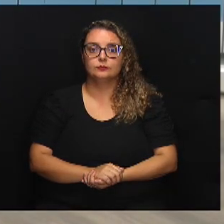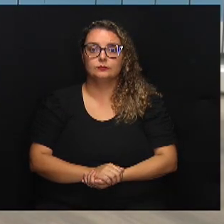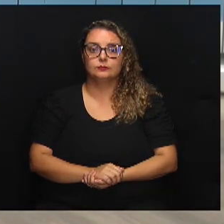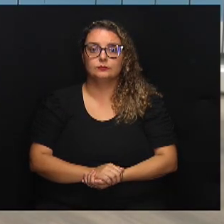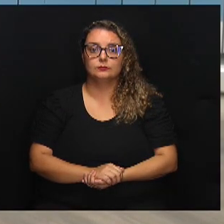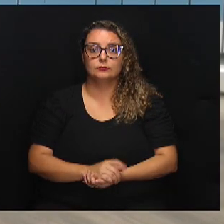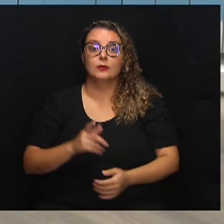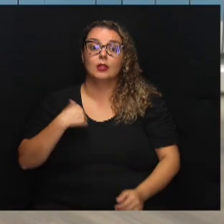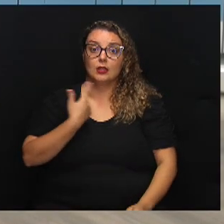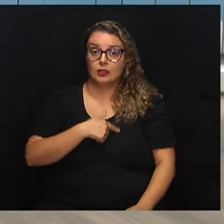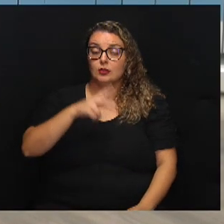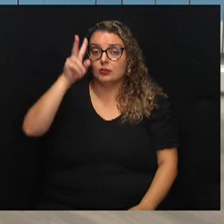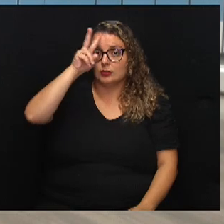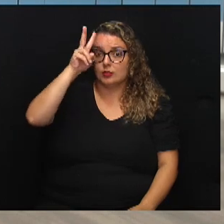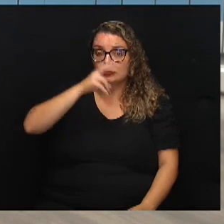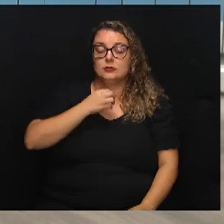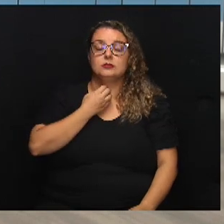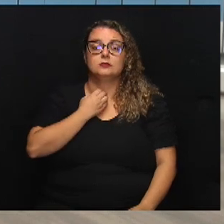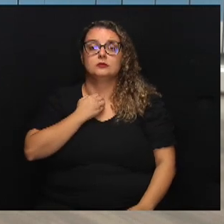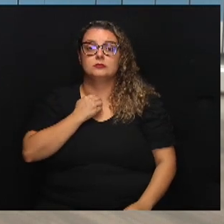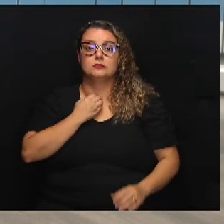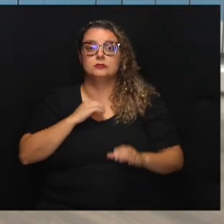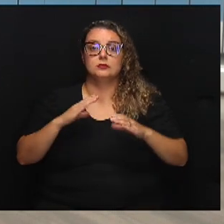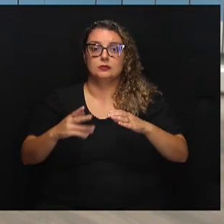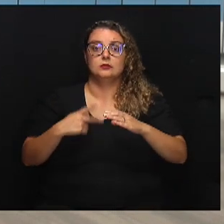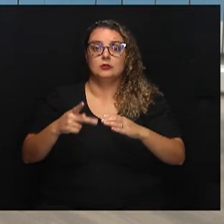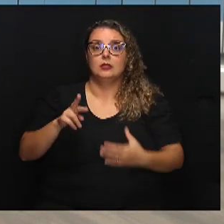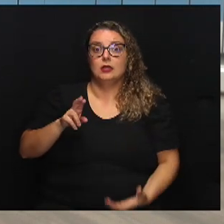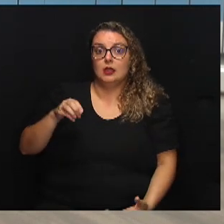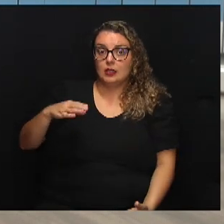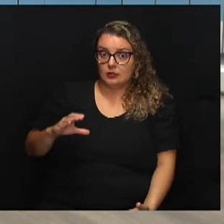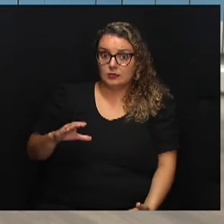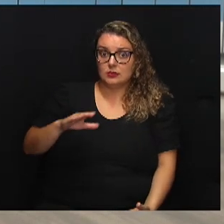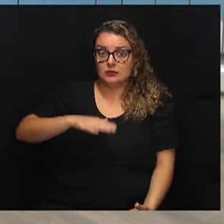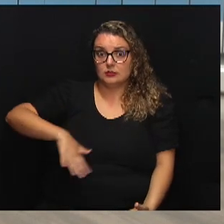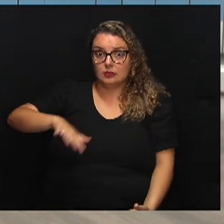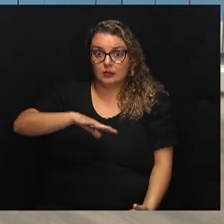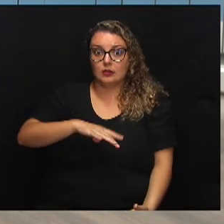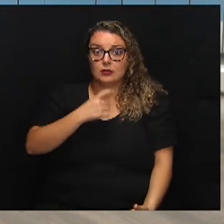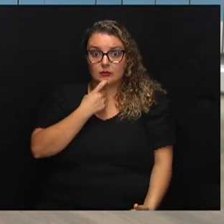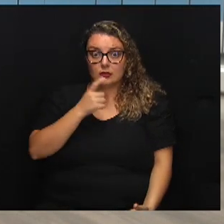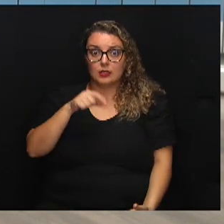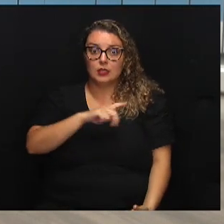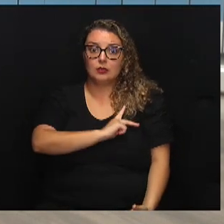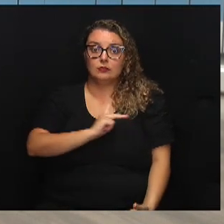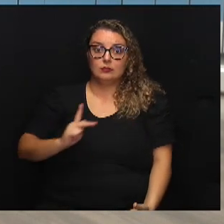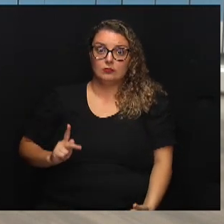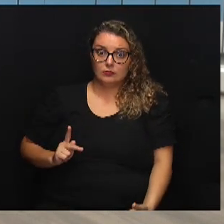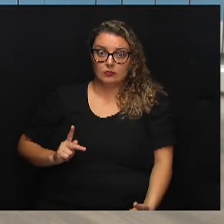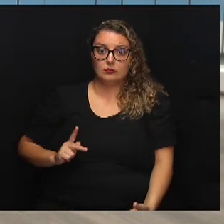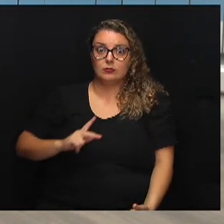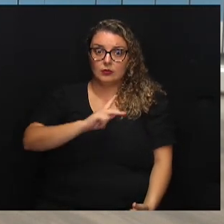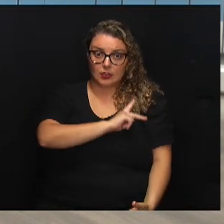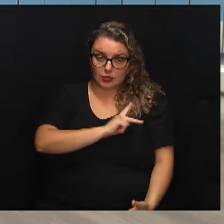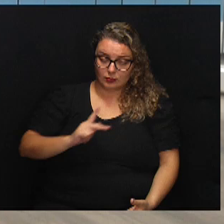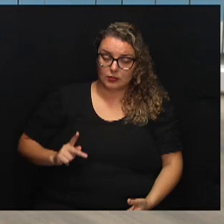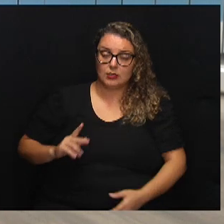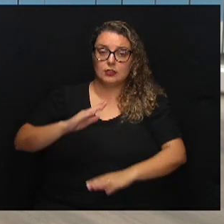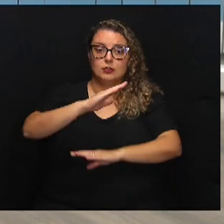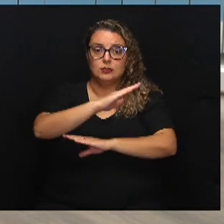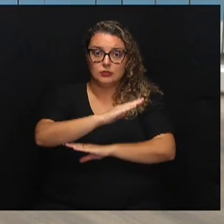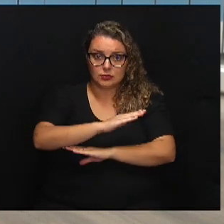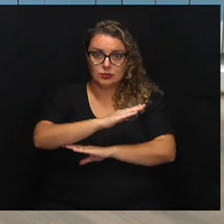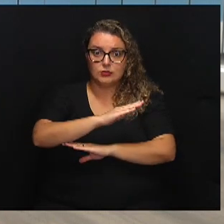E a gente lembra que o parlamento da região metropolitana aqui da nossa região é presidido pelo presidente da Câmara de